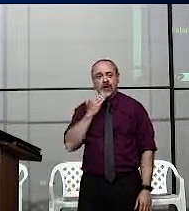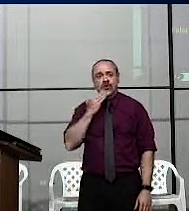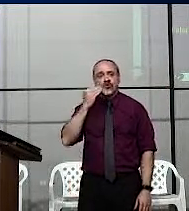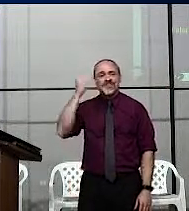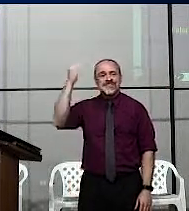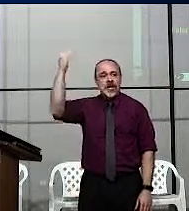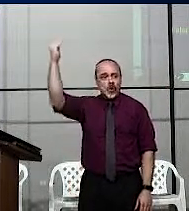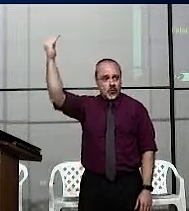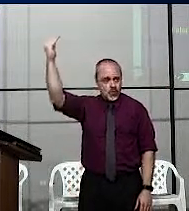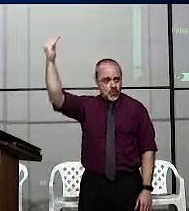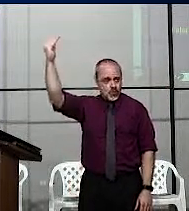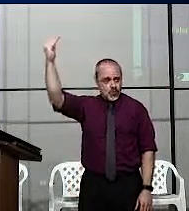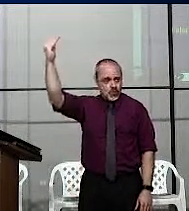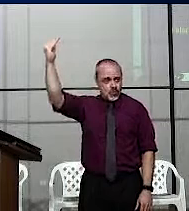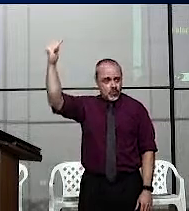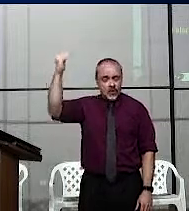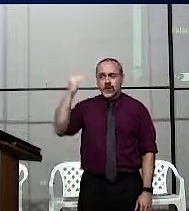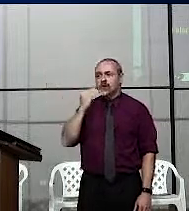Isso é confissão.